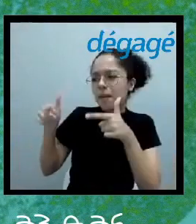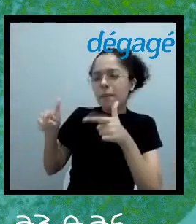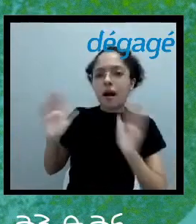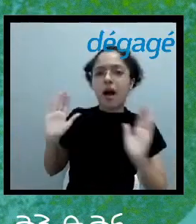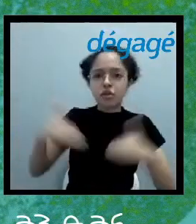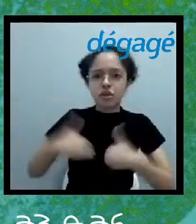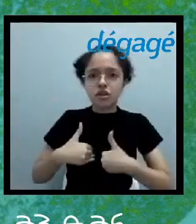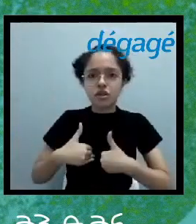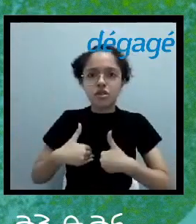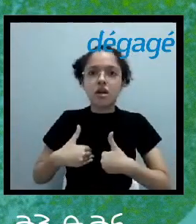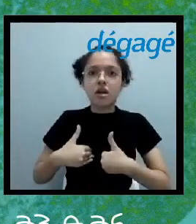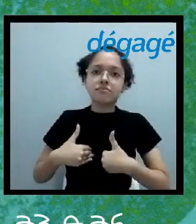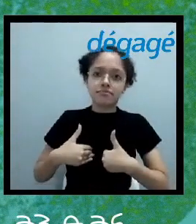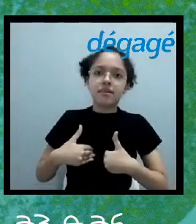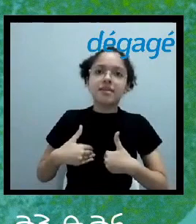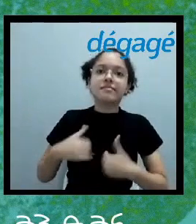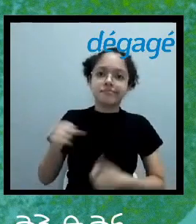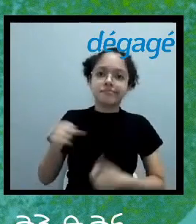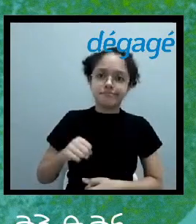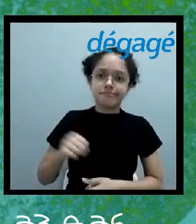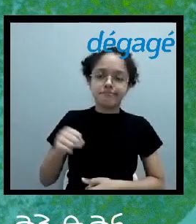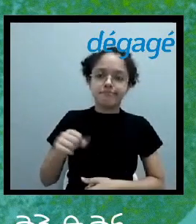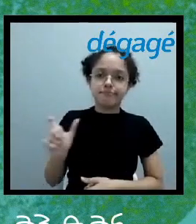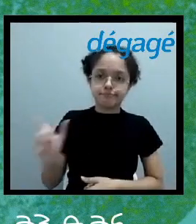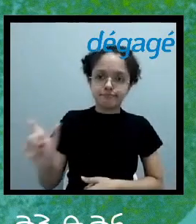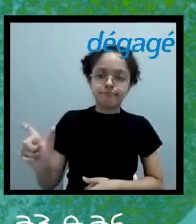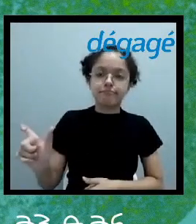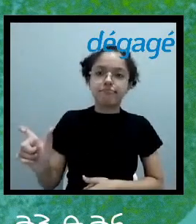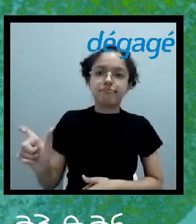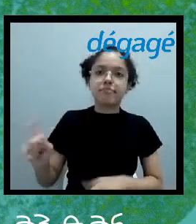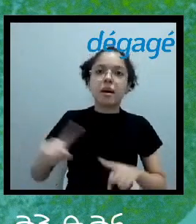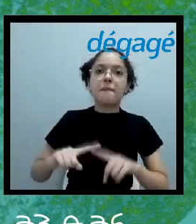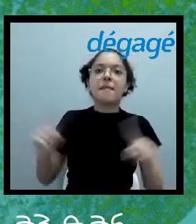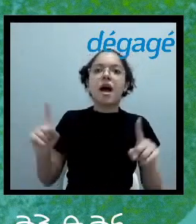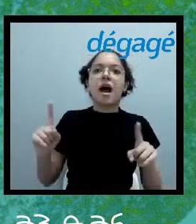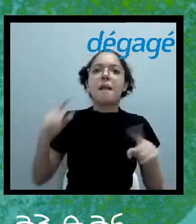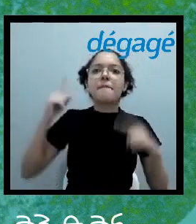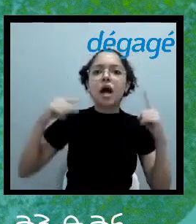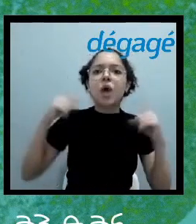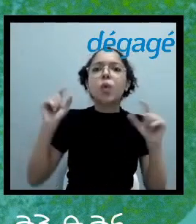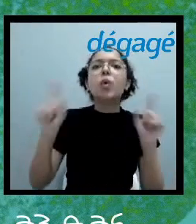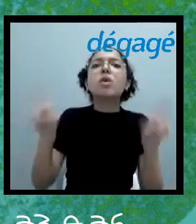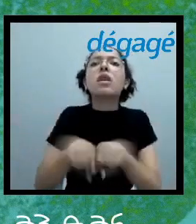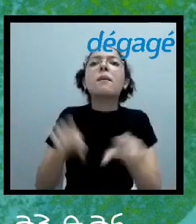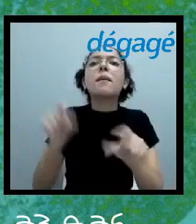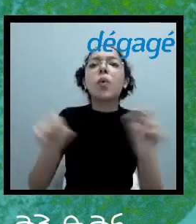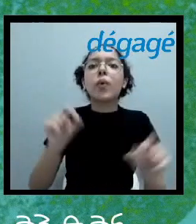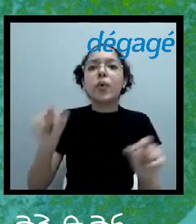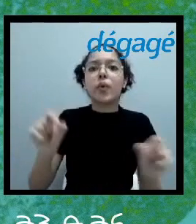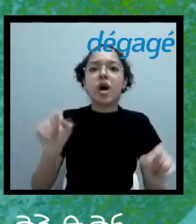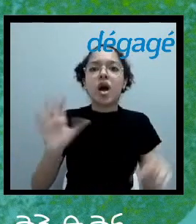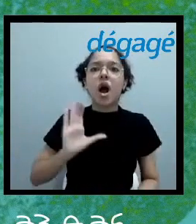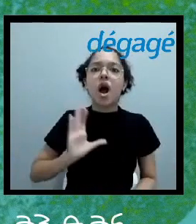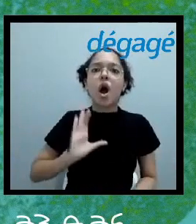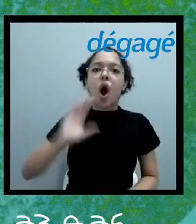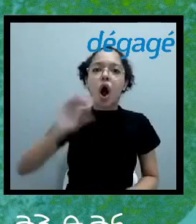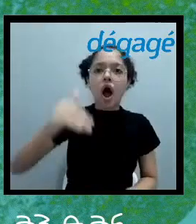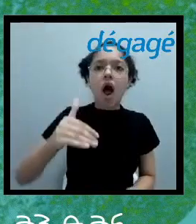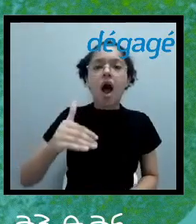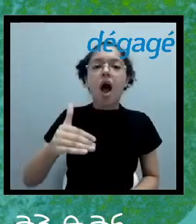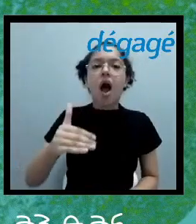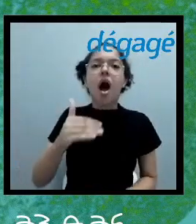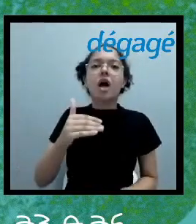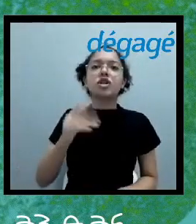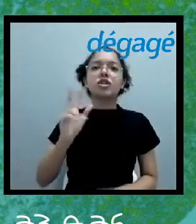sua maneira de estar no mundo. Malucos por não cederem ao desejo do outro, por não abrirem mão de si mesmos. Malucos são